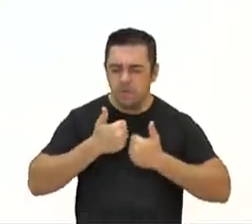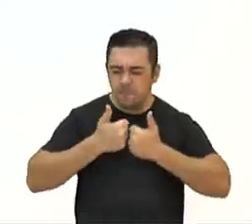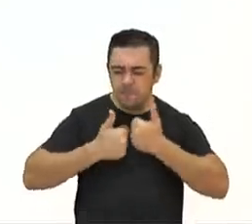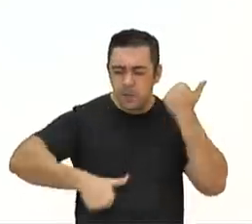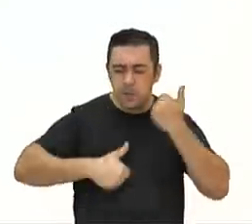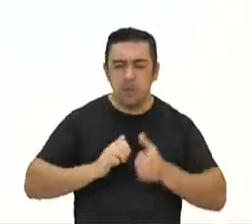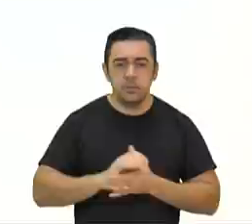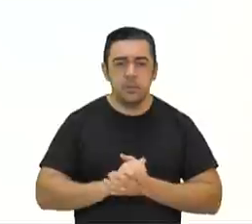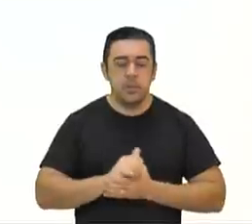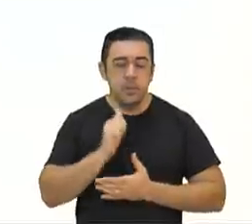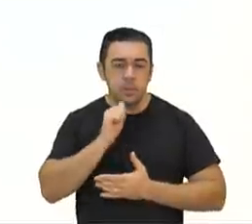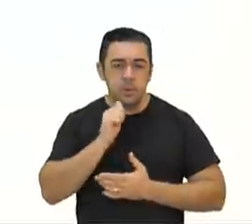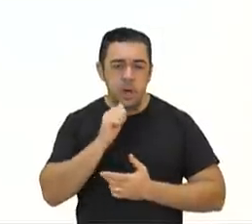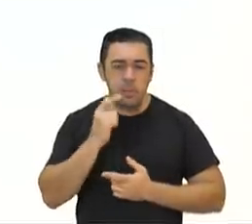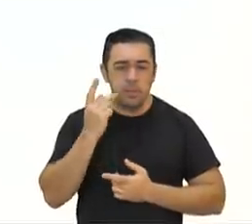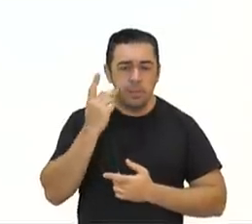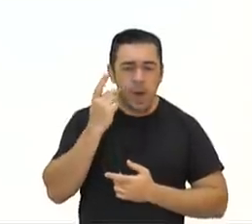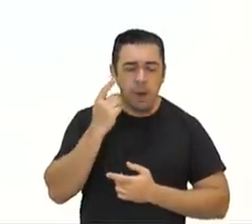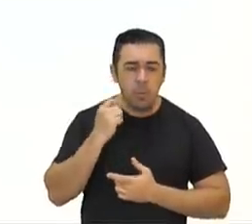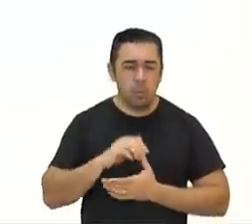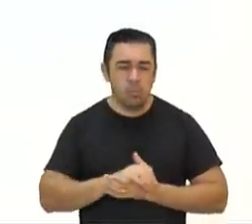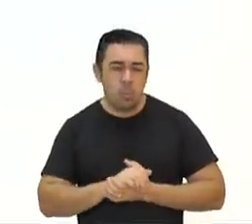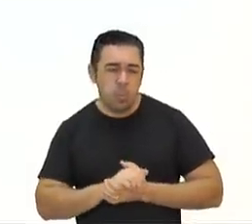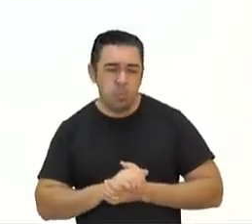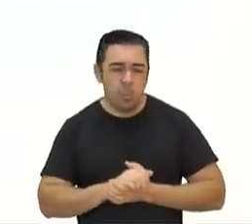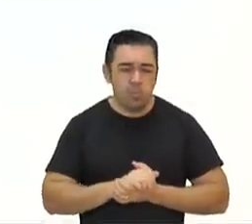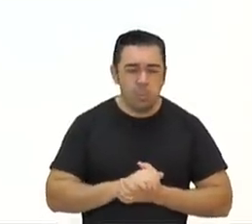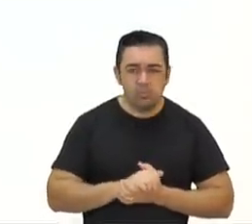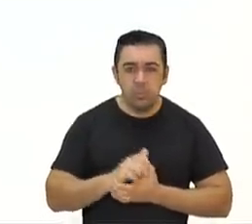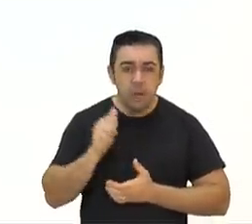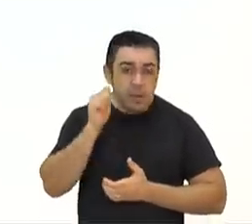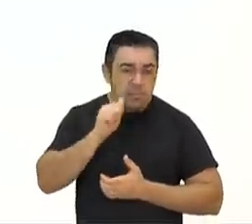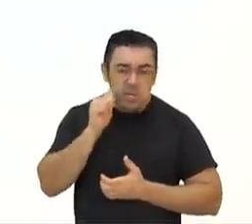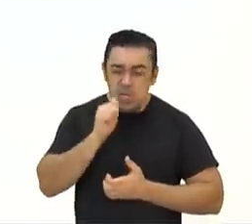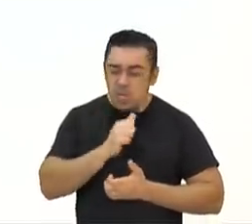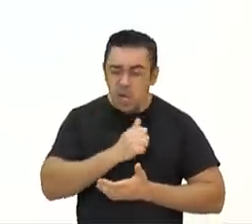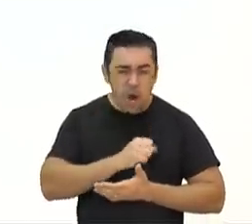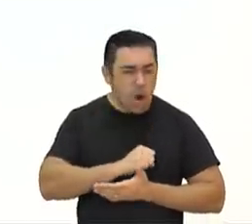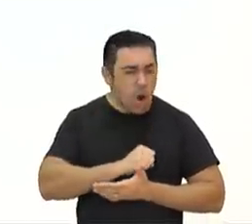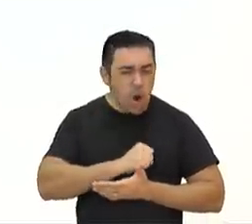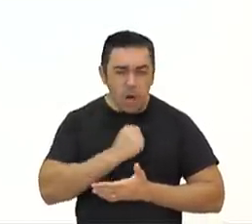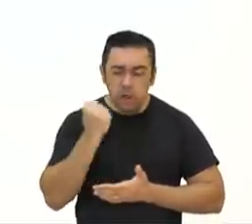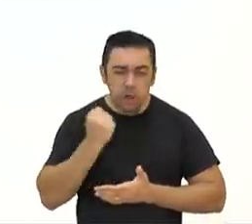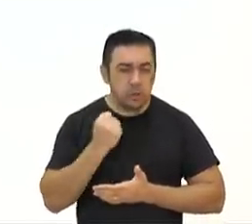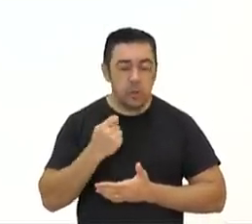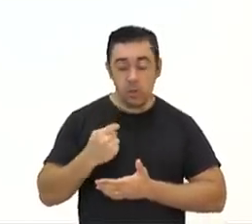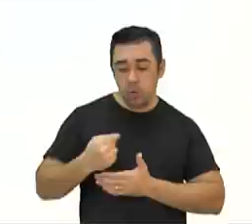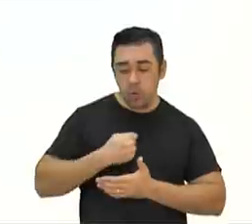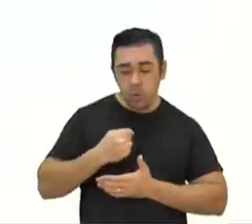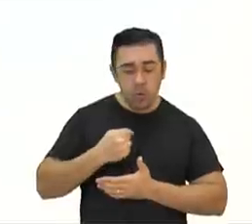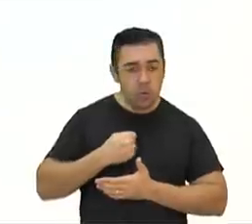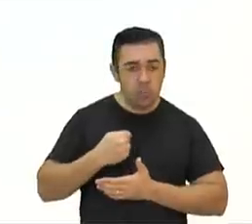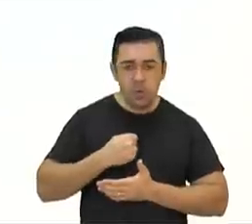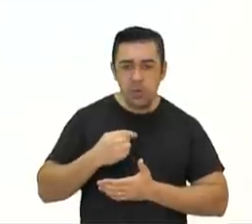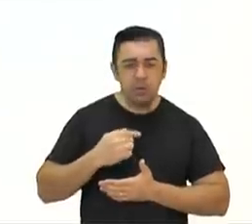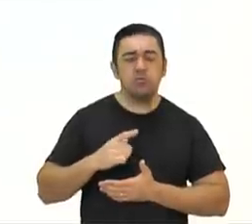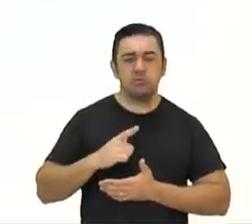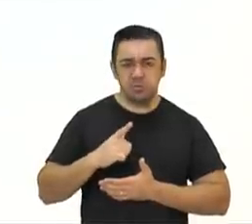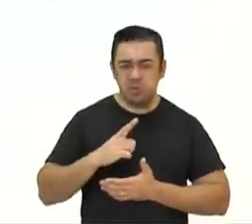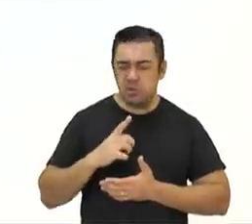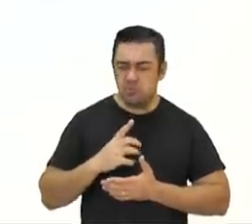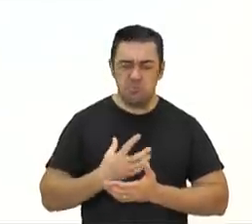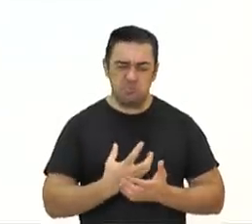chupando balas com barulho. Como essa menina devia nos odiar? Comigo exerceu com calma ferocidade o